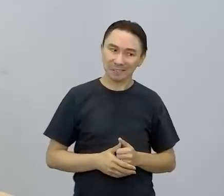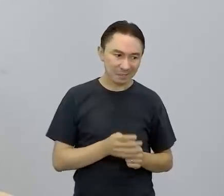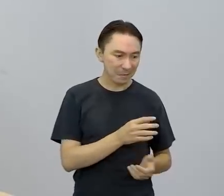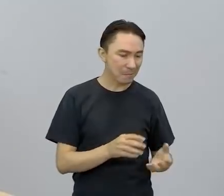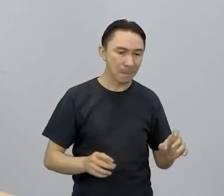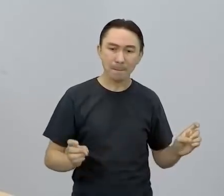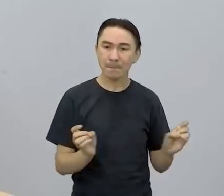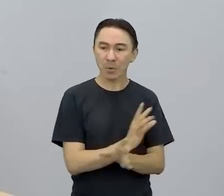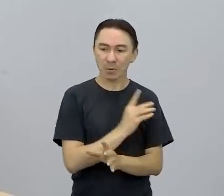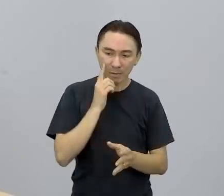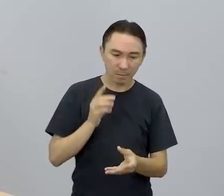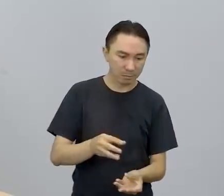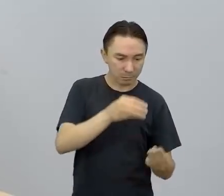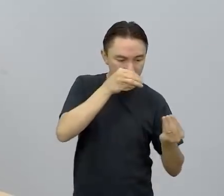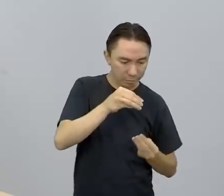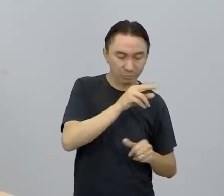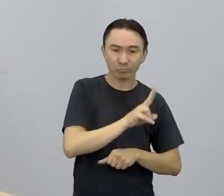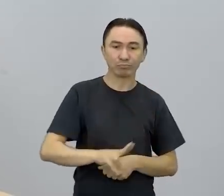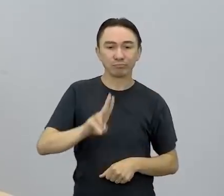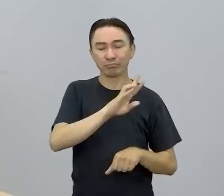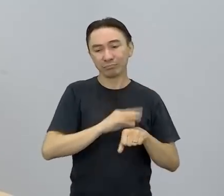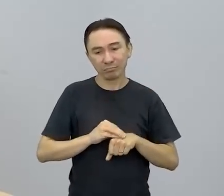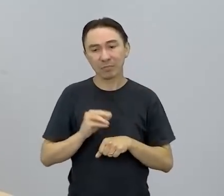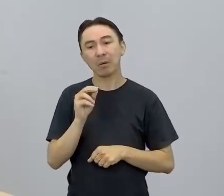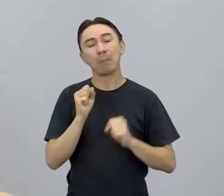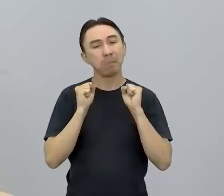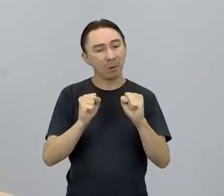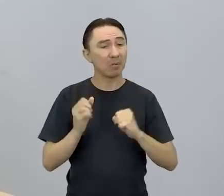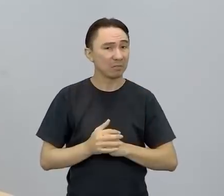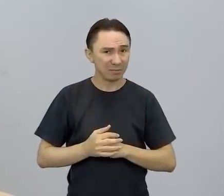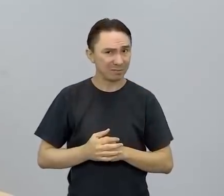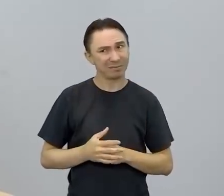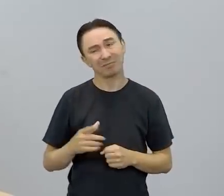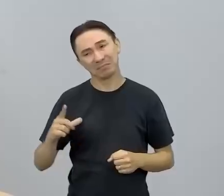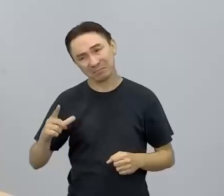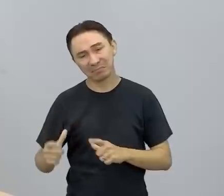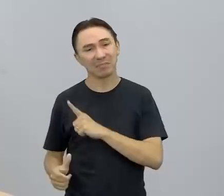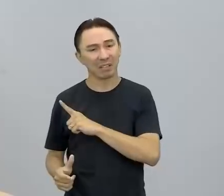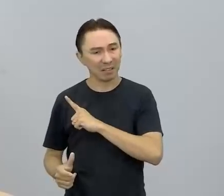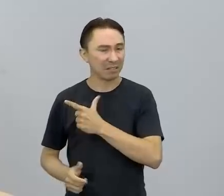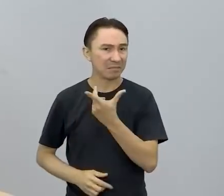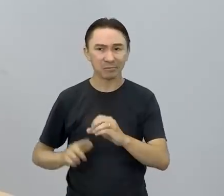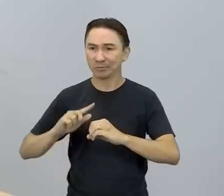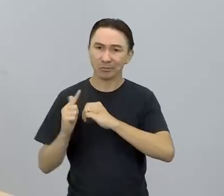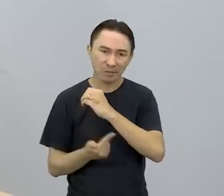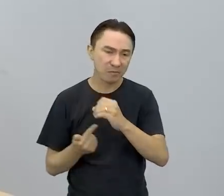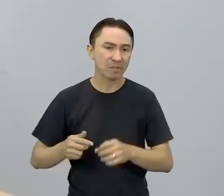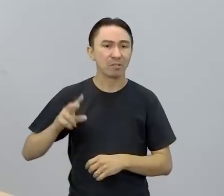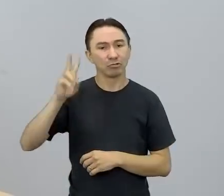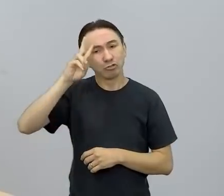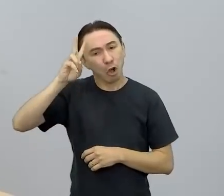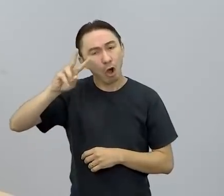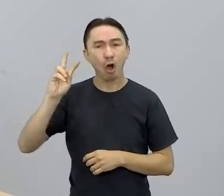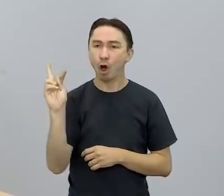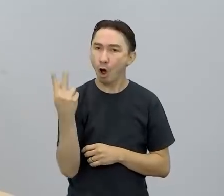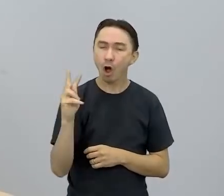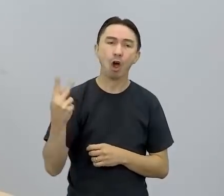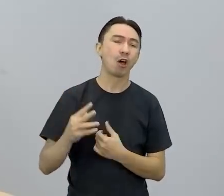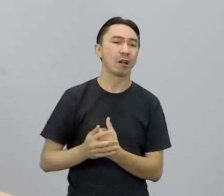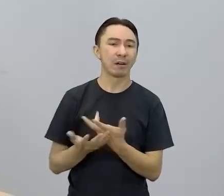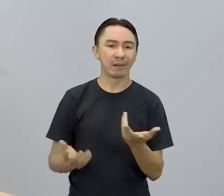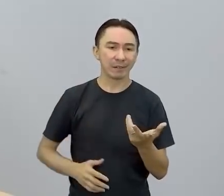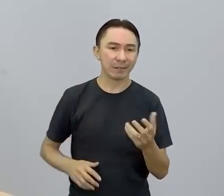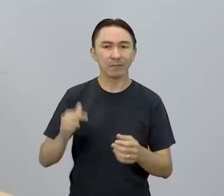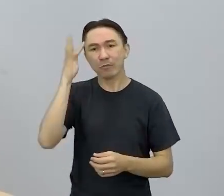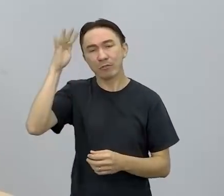filosofia, geografia utiliza, permeia a competência leitora, escritora, o tratamento de informação, que